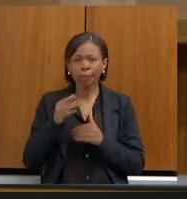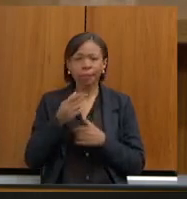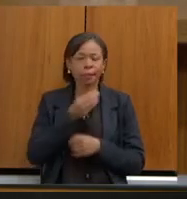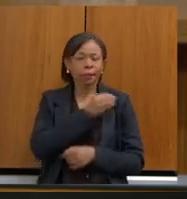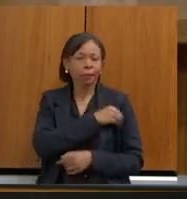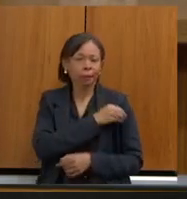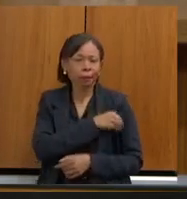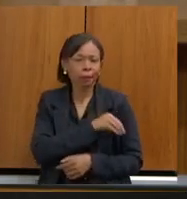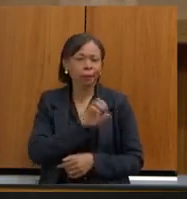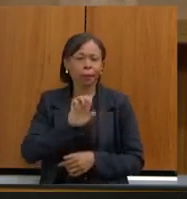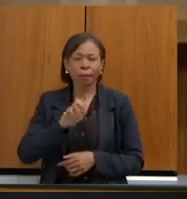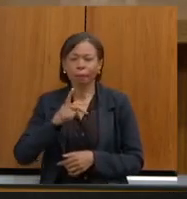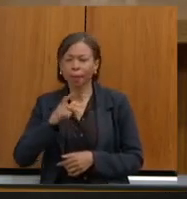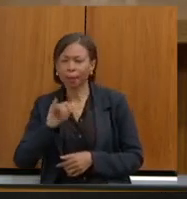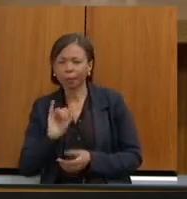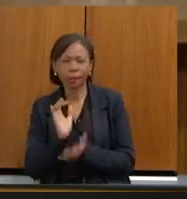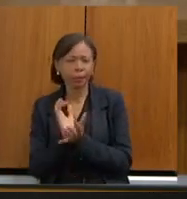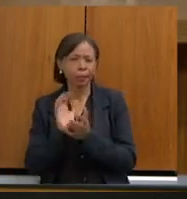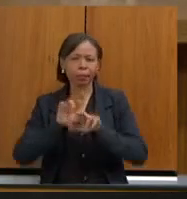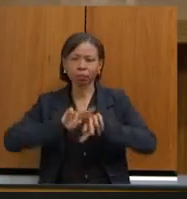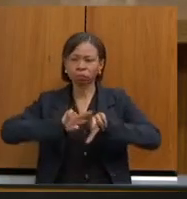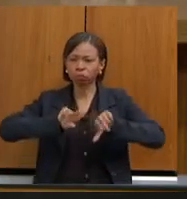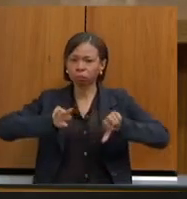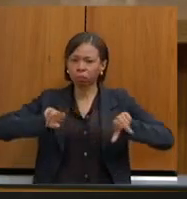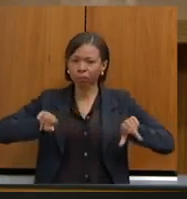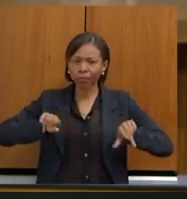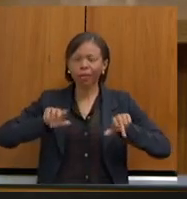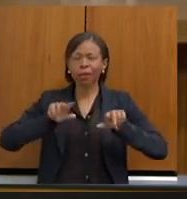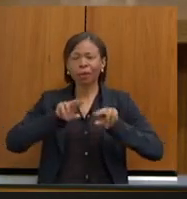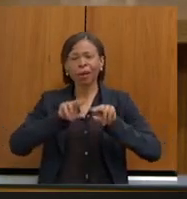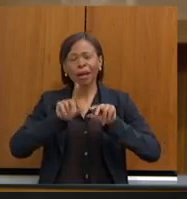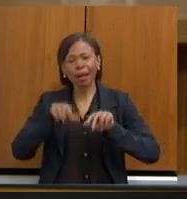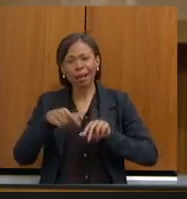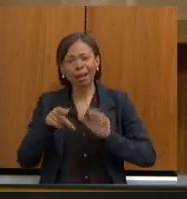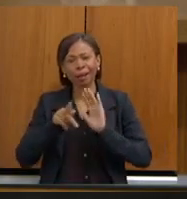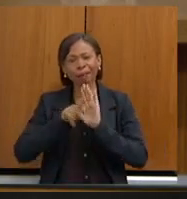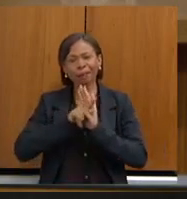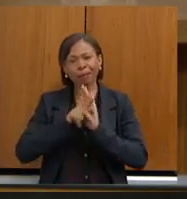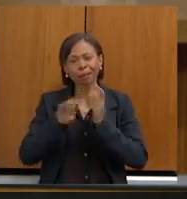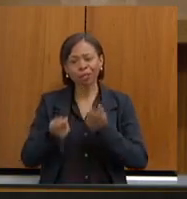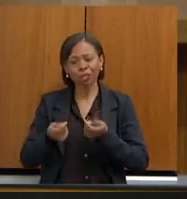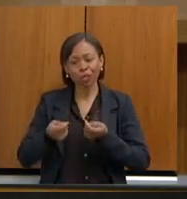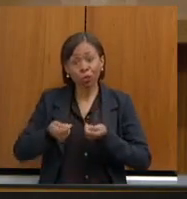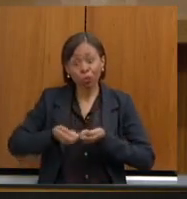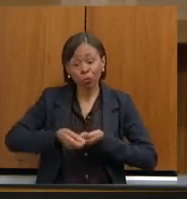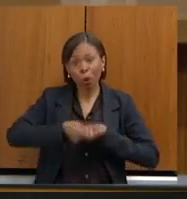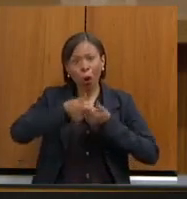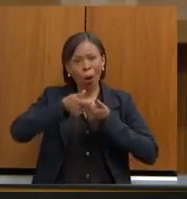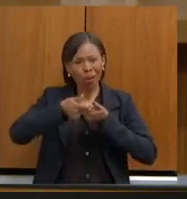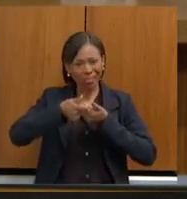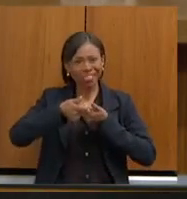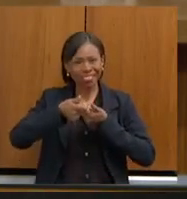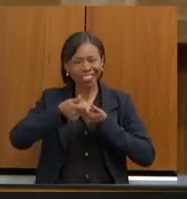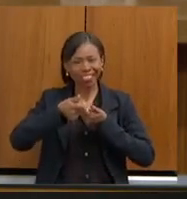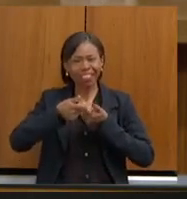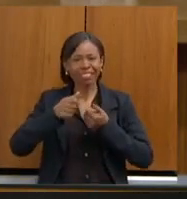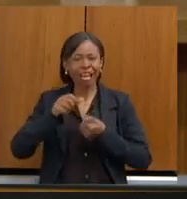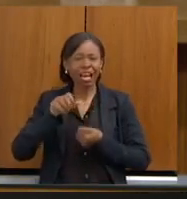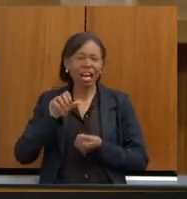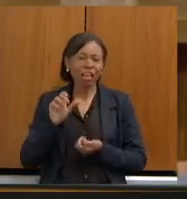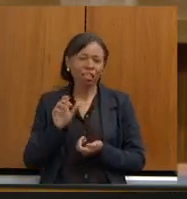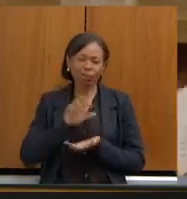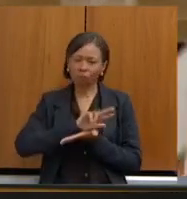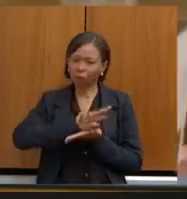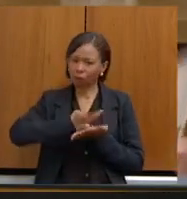etc tudo isso é fruto de doações diversas ou de repasse direto da Senasp